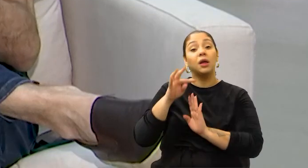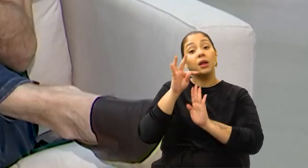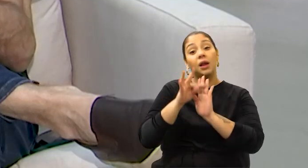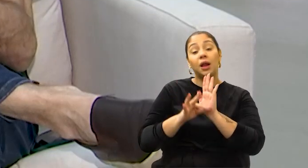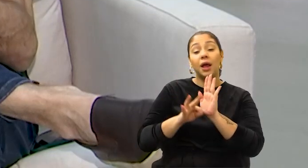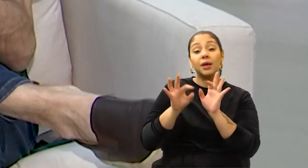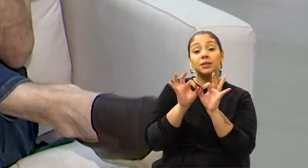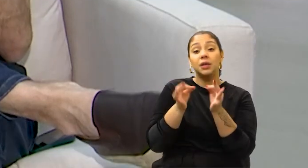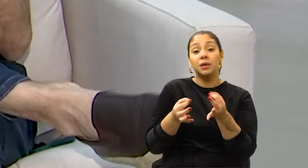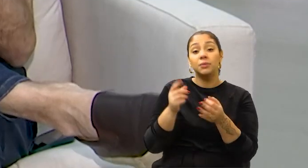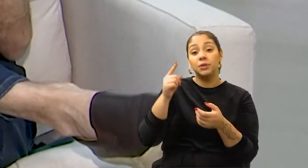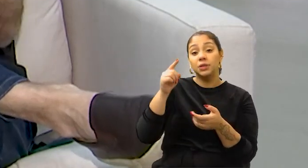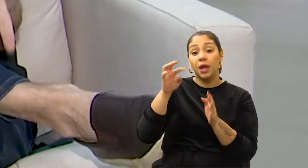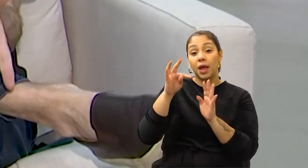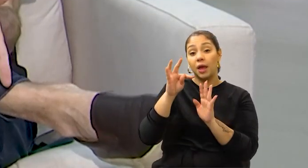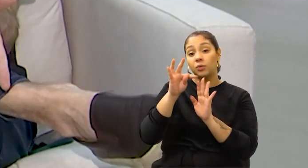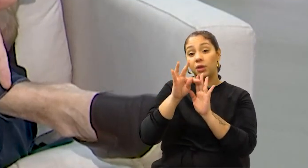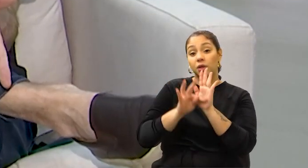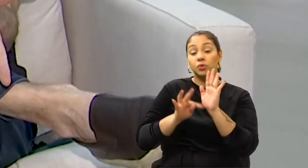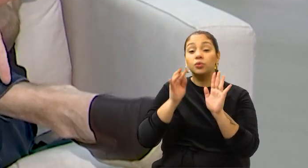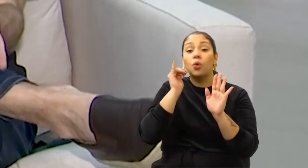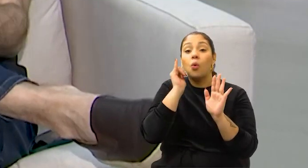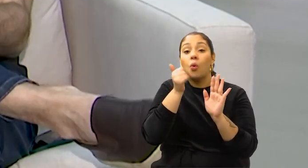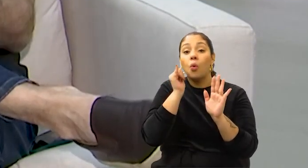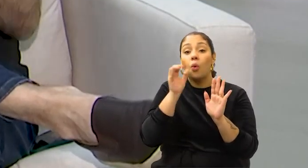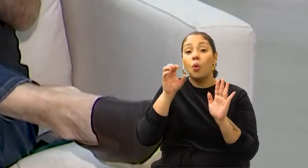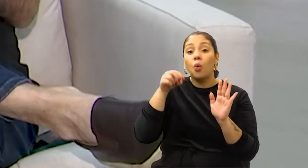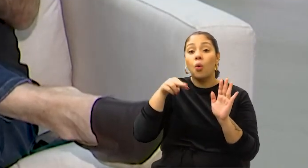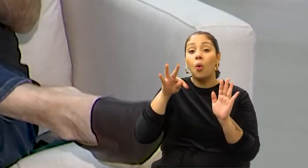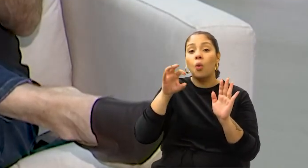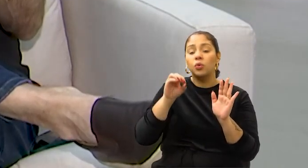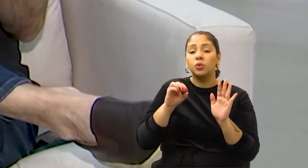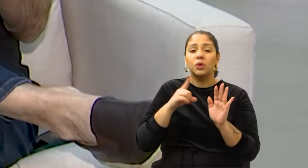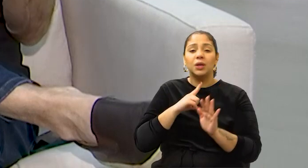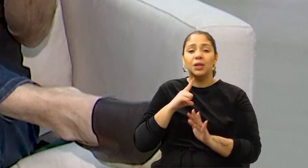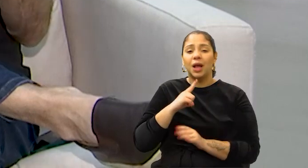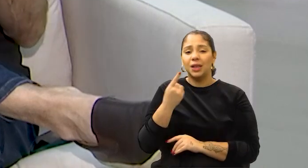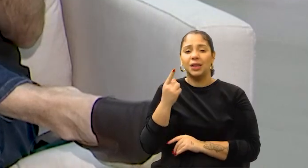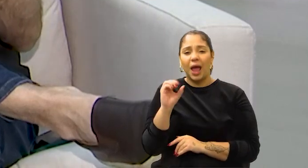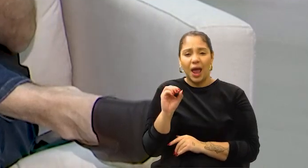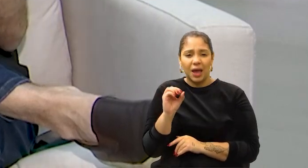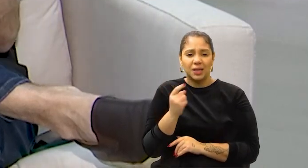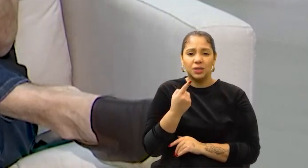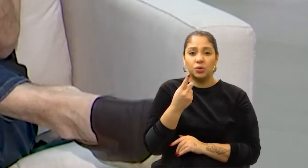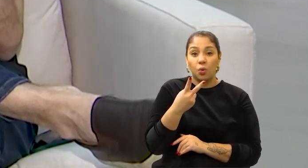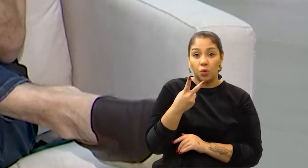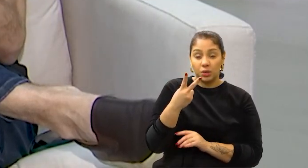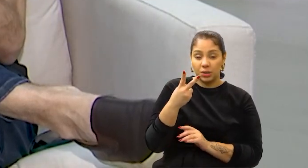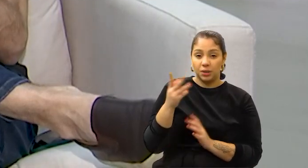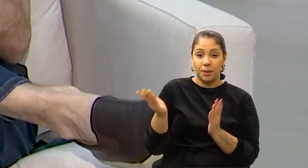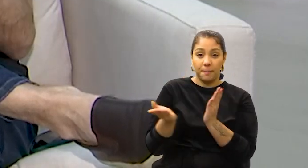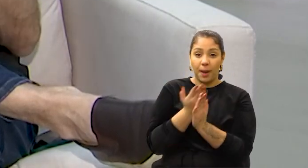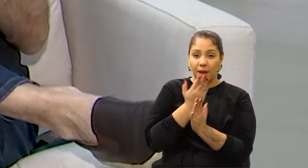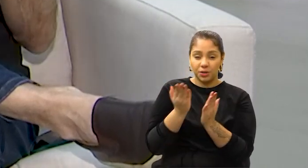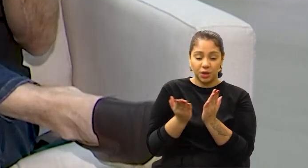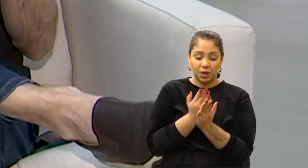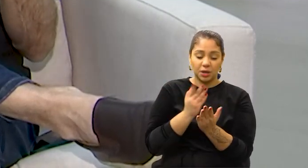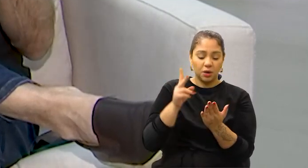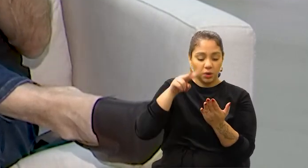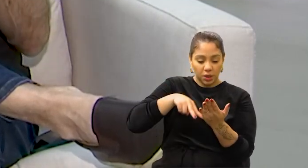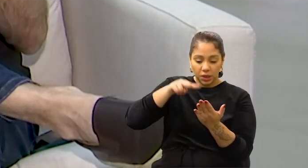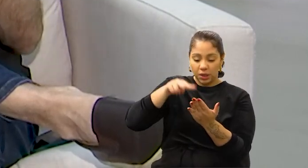Tecnicamente mais simples que é o conto que é o mais curto é uma outra dica 10 12 páginas você consegue né